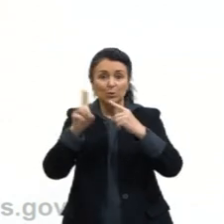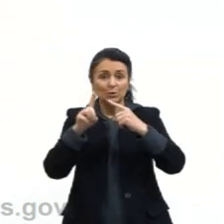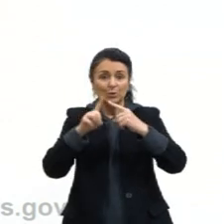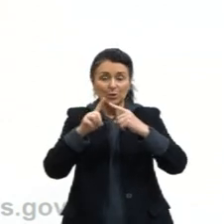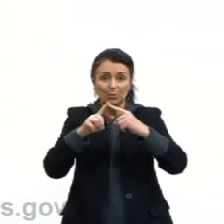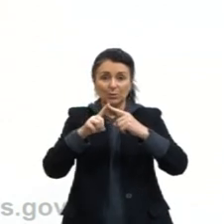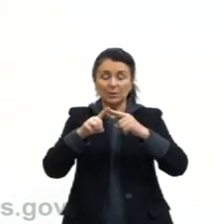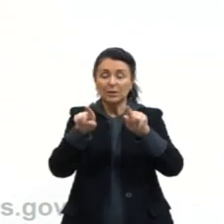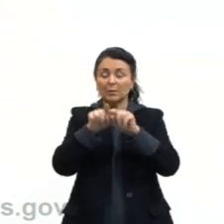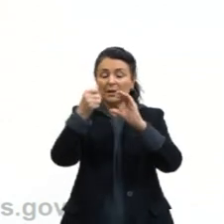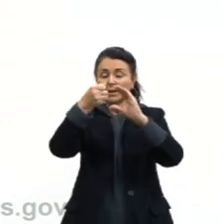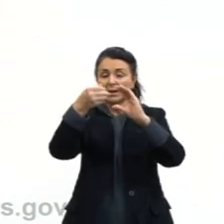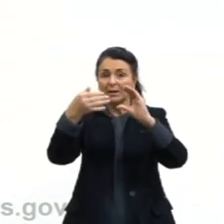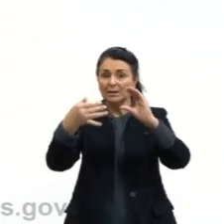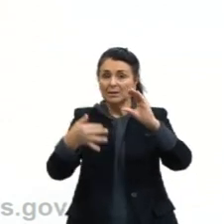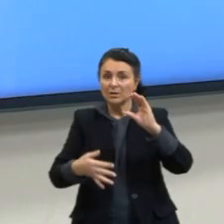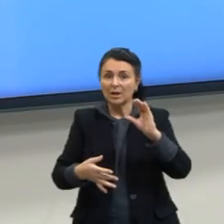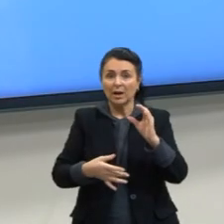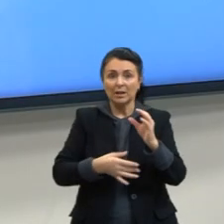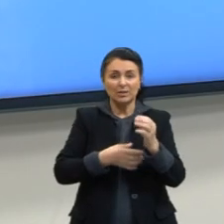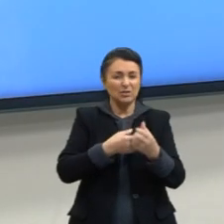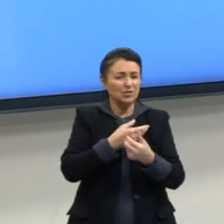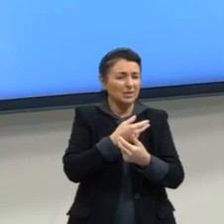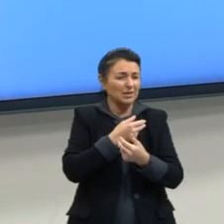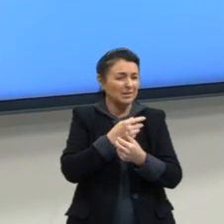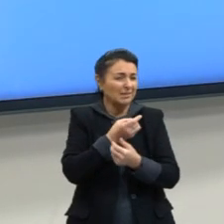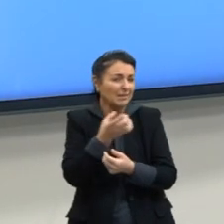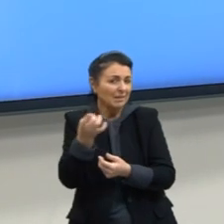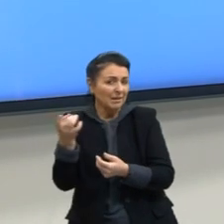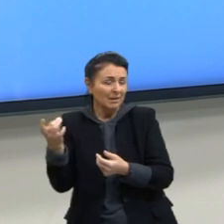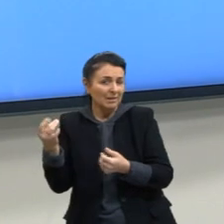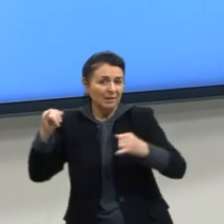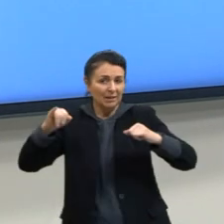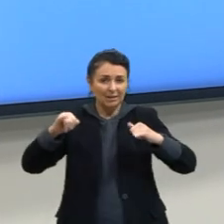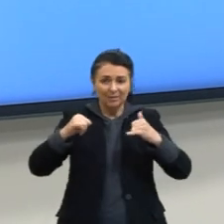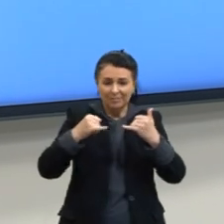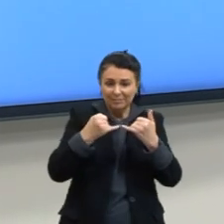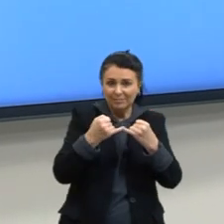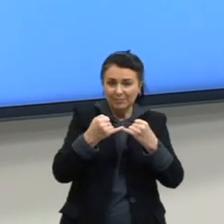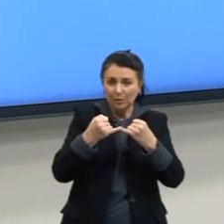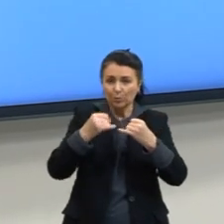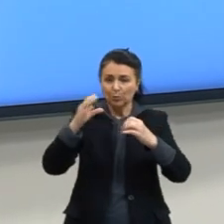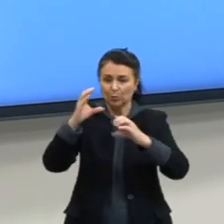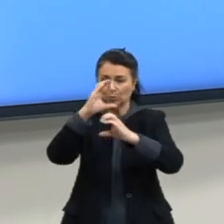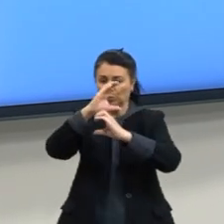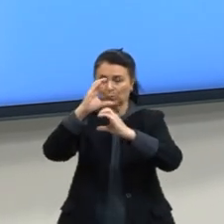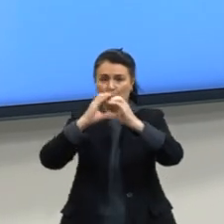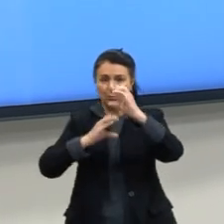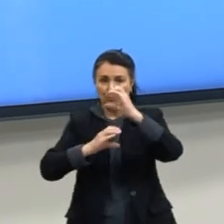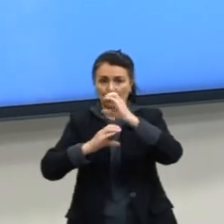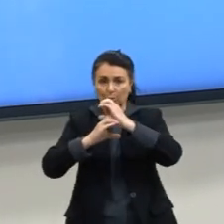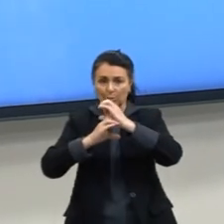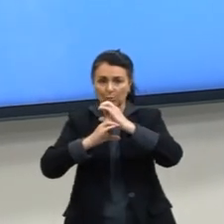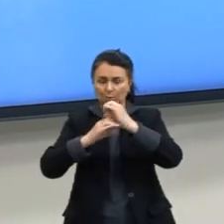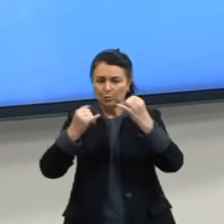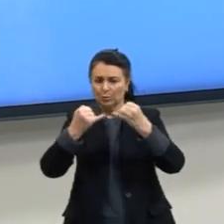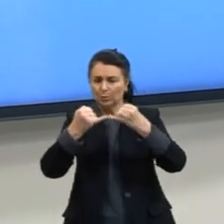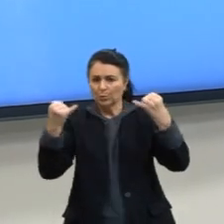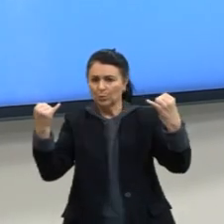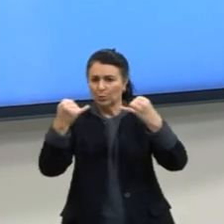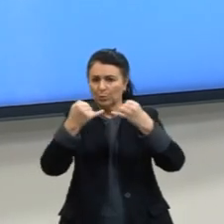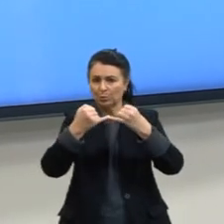EA características de cada uma delas Qual é a característica de um composto iônico não é formada através de uma ligação iônica que que